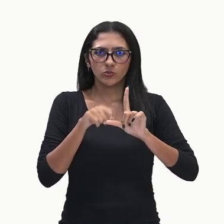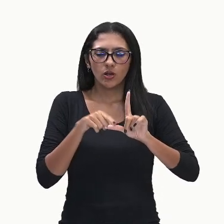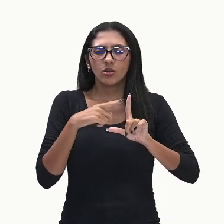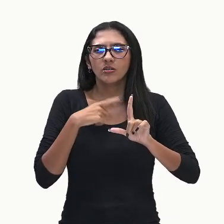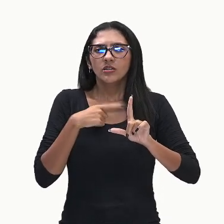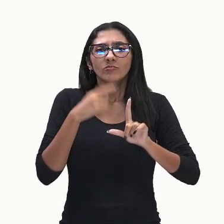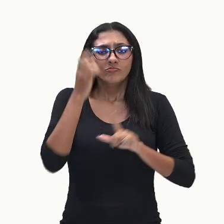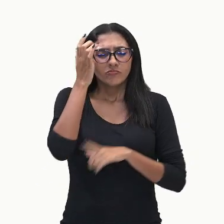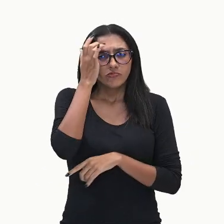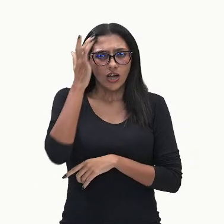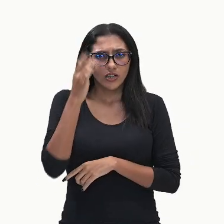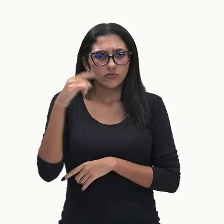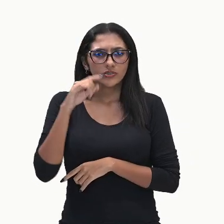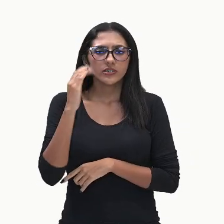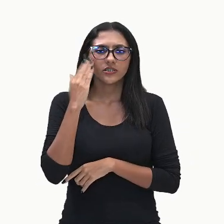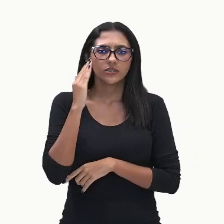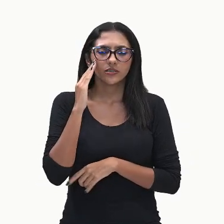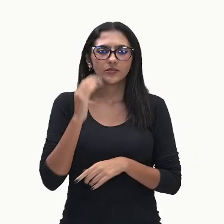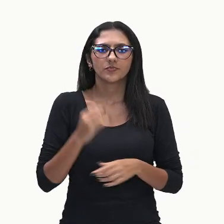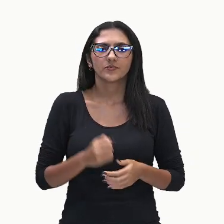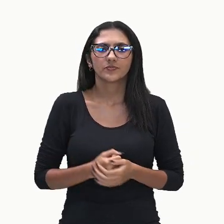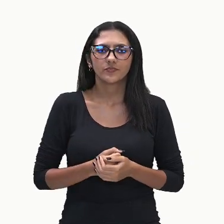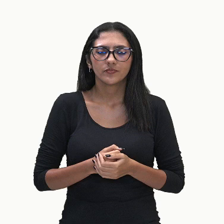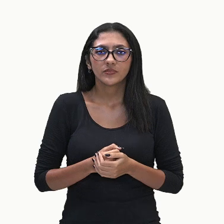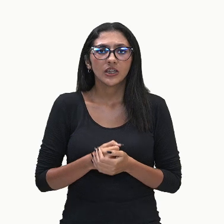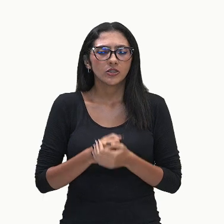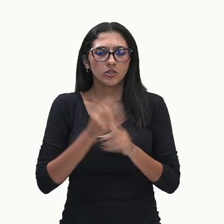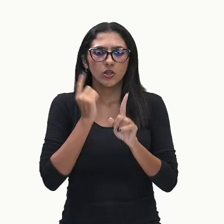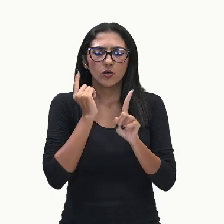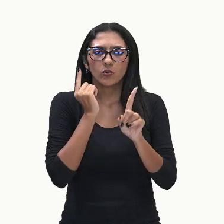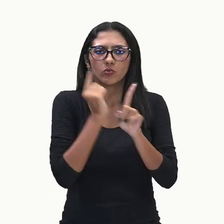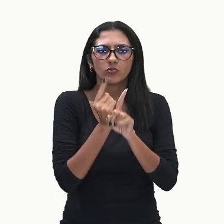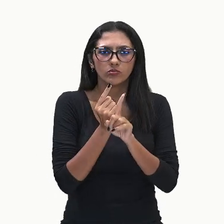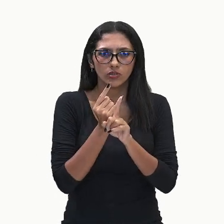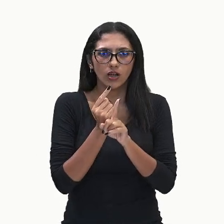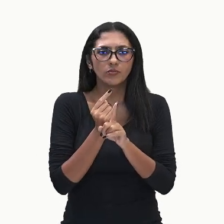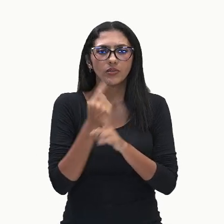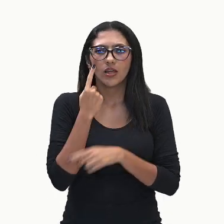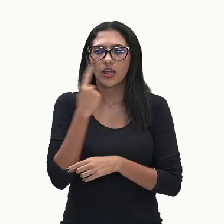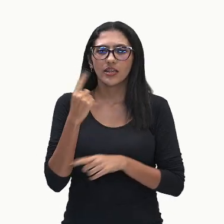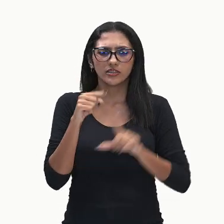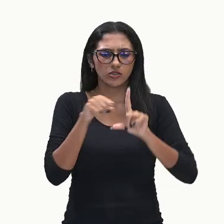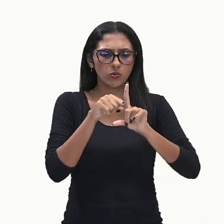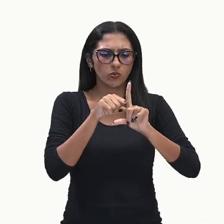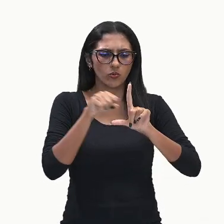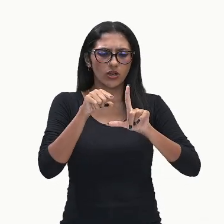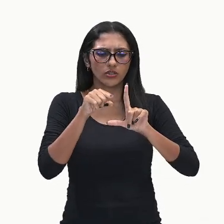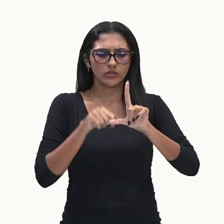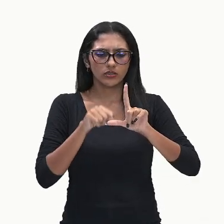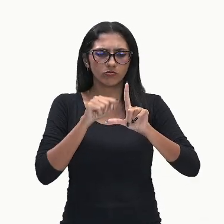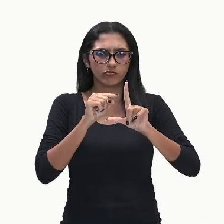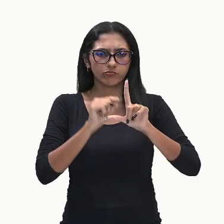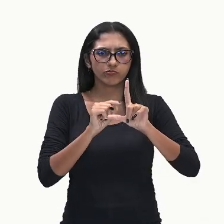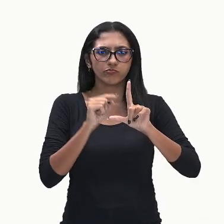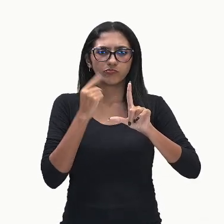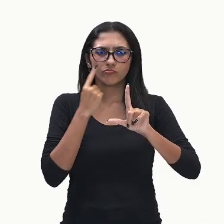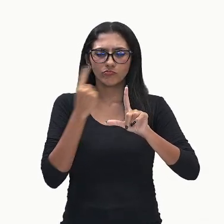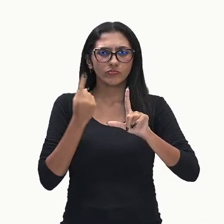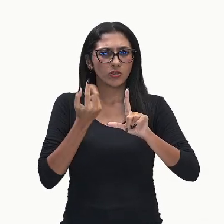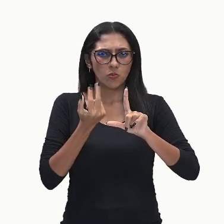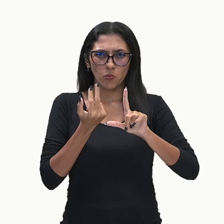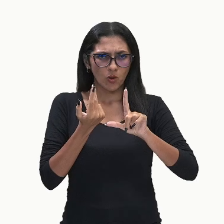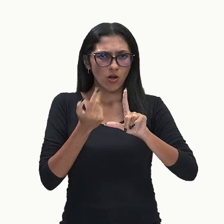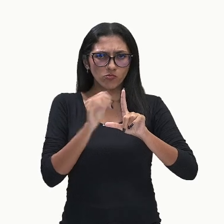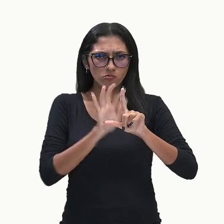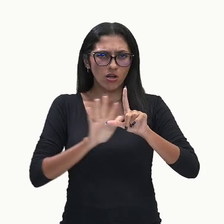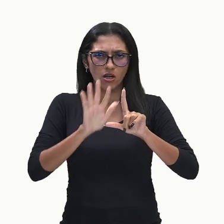sua vida, ele sempre será identificado com esse quadradinho com um pontinho dentro, tá? Então, toda vez